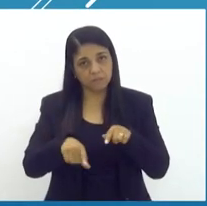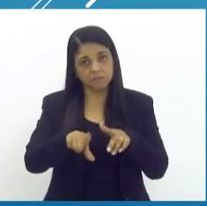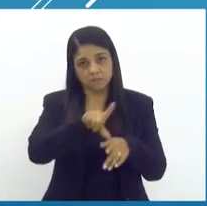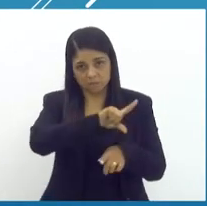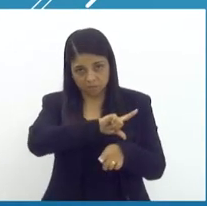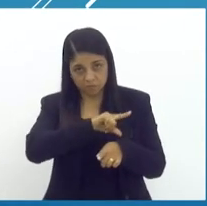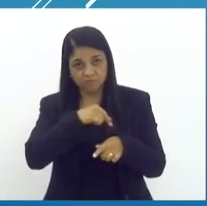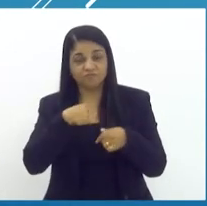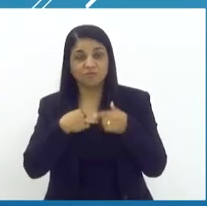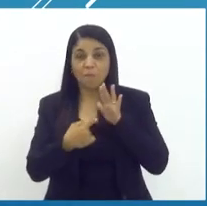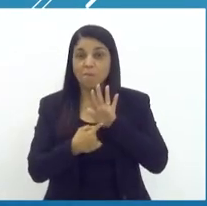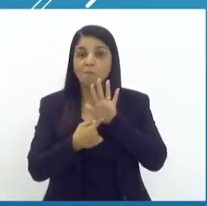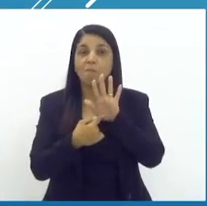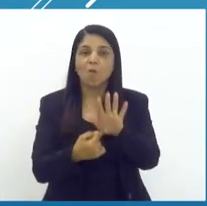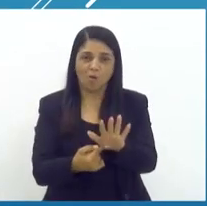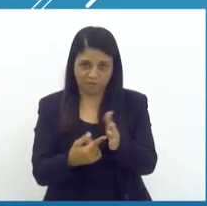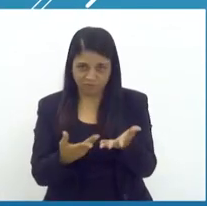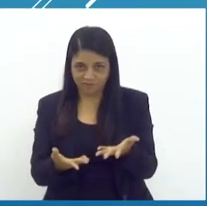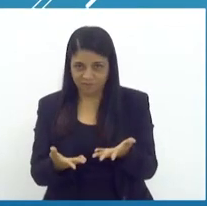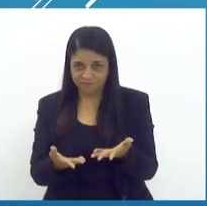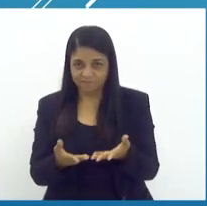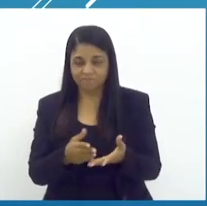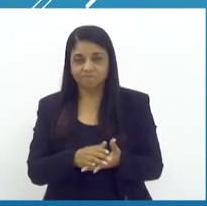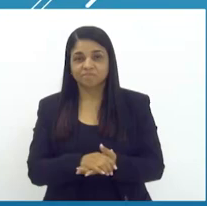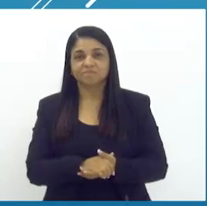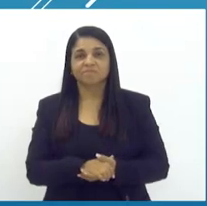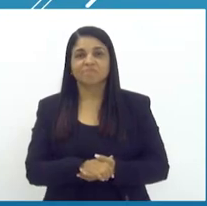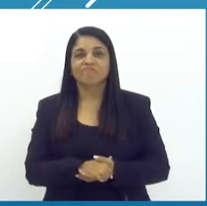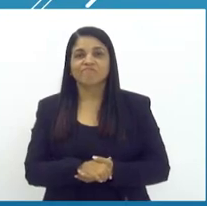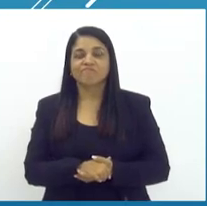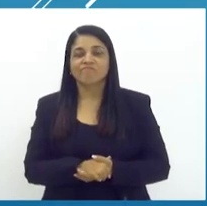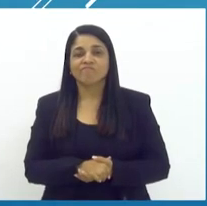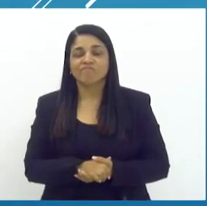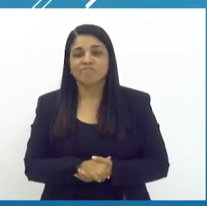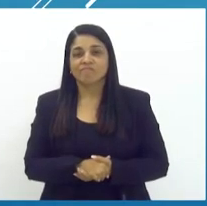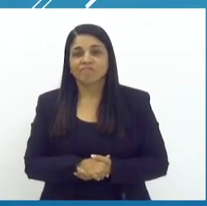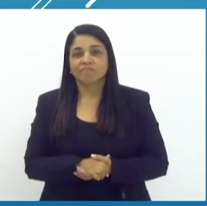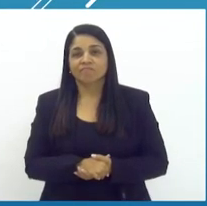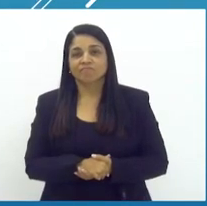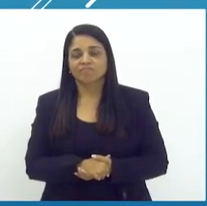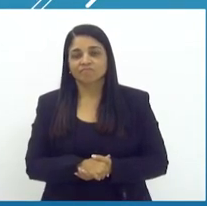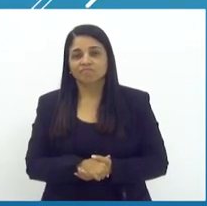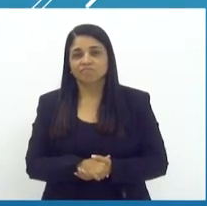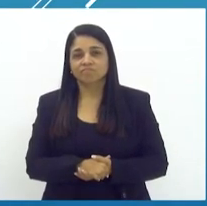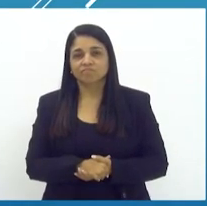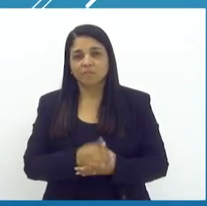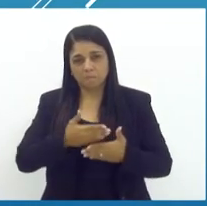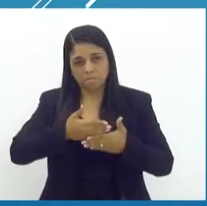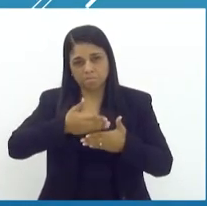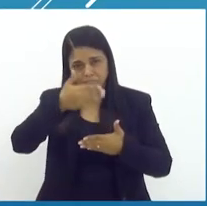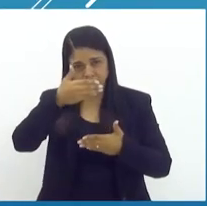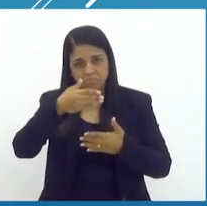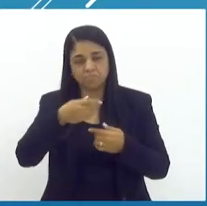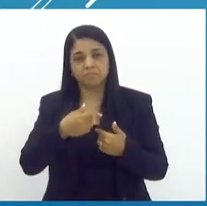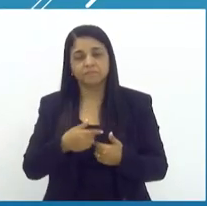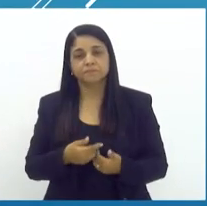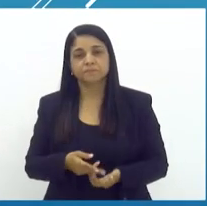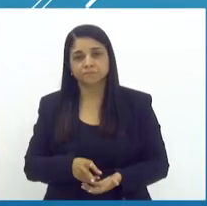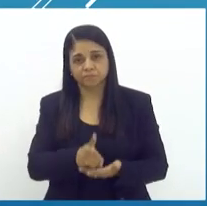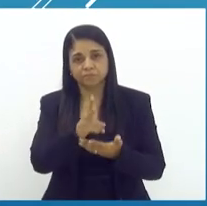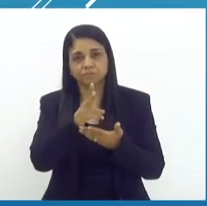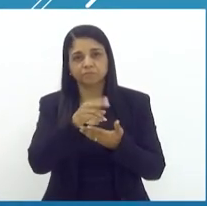aparência princípio da aparência teve não teve ninguém ouviu falar nisso pode passar por favor